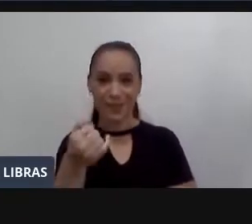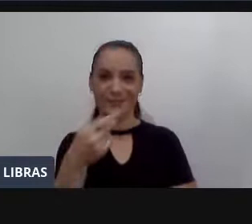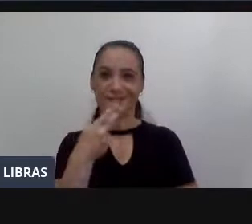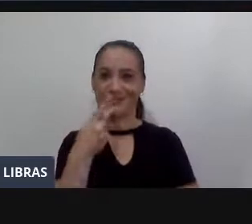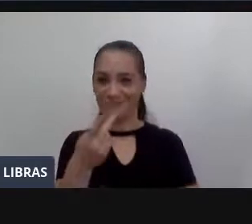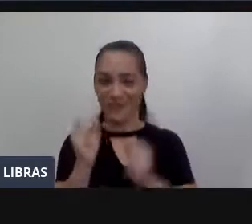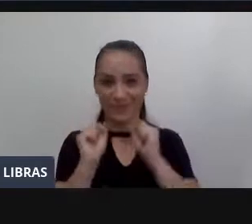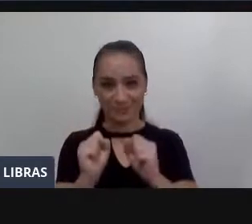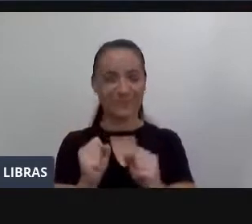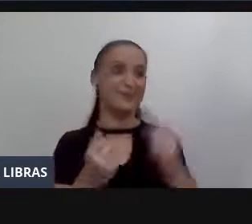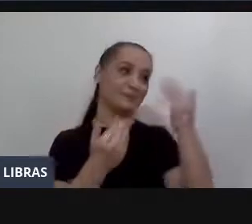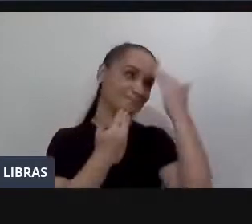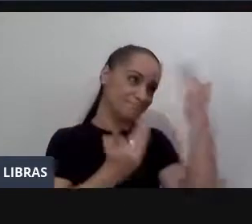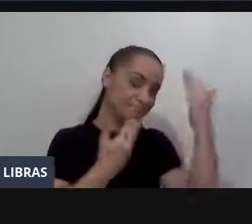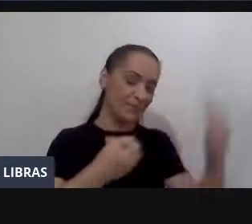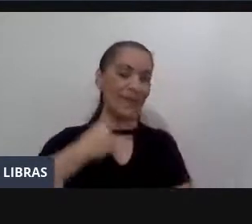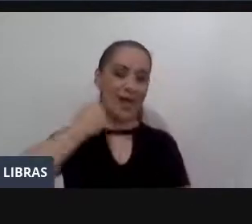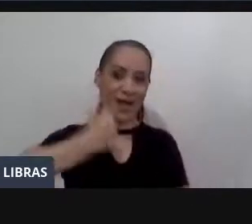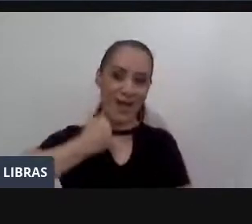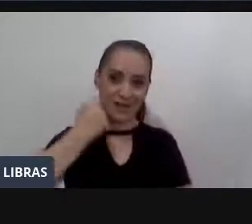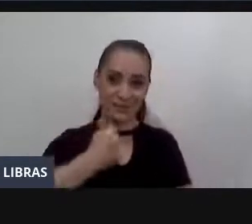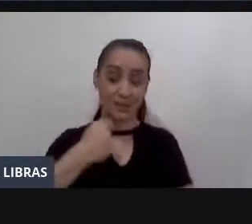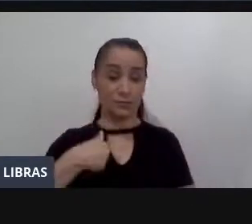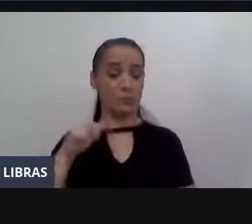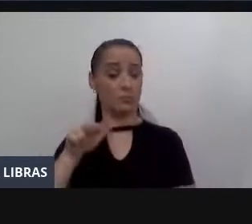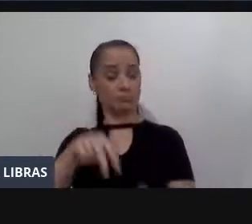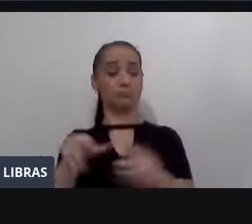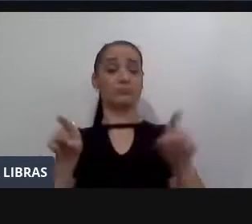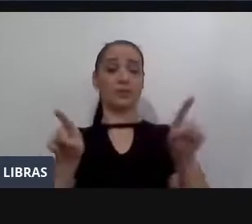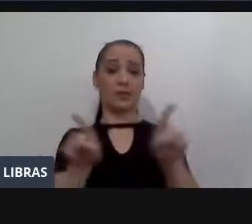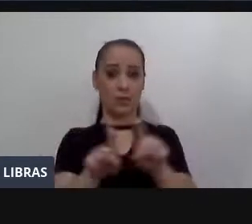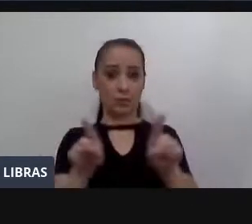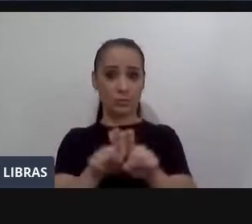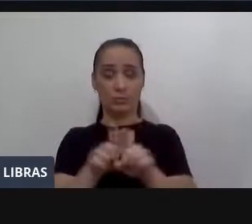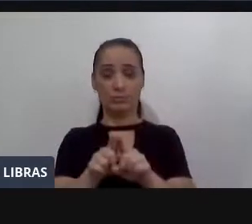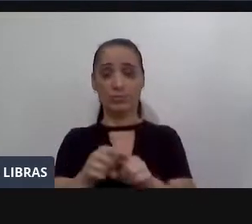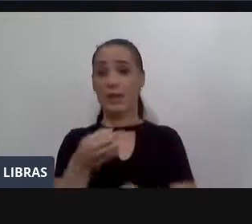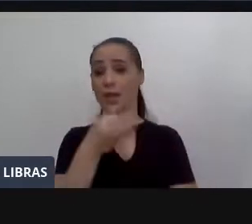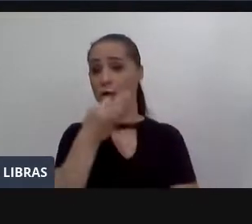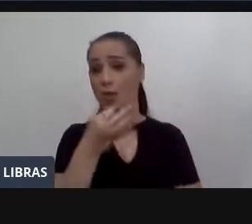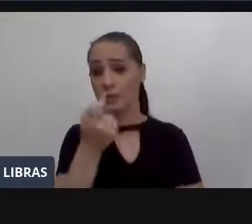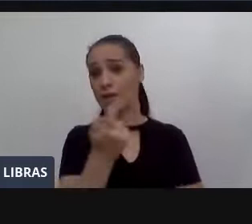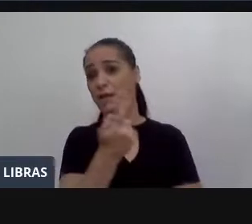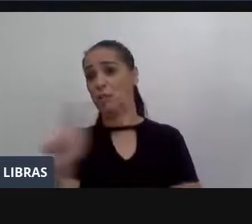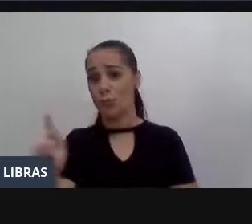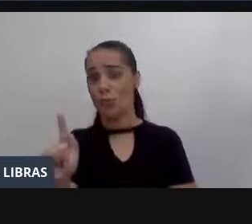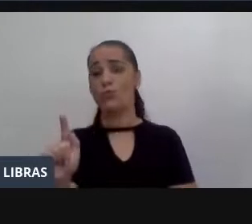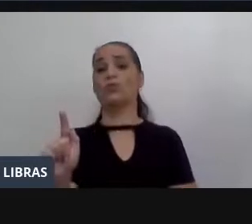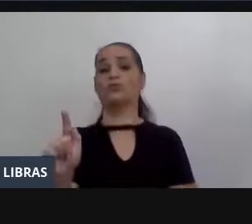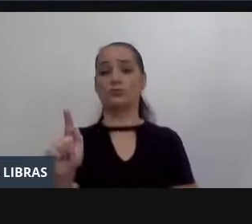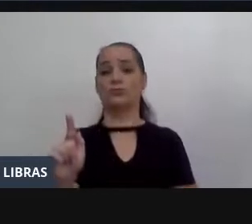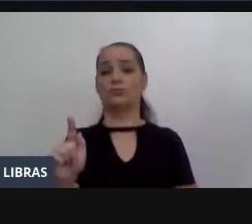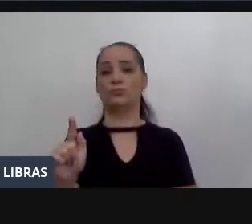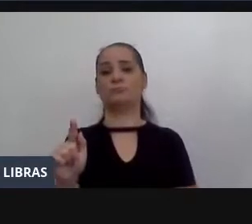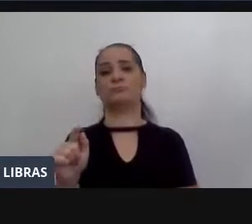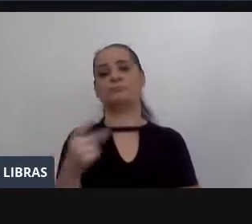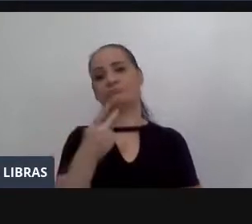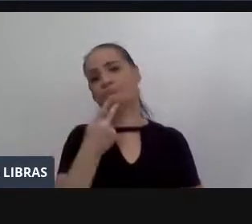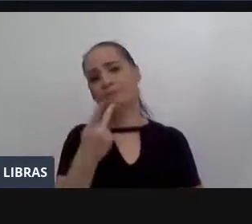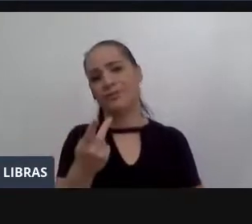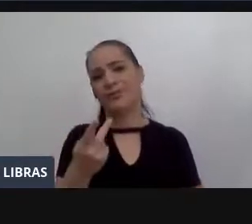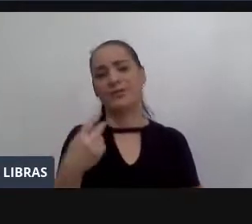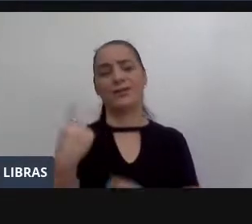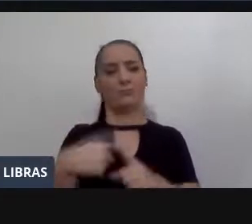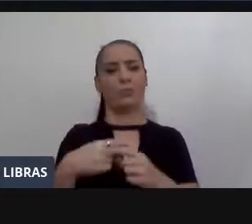isso. Obrigado, senador. Eu também queria falar desse último comentário, porque, na verdade, é uma gratificação.